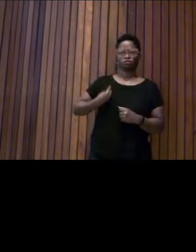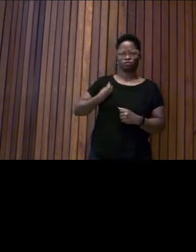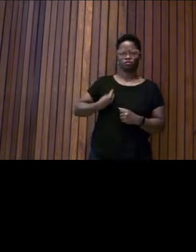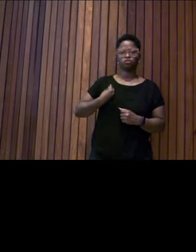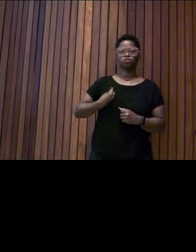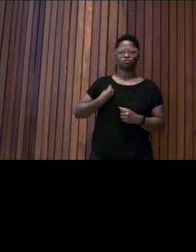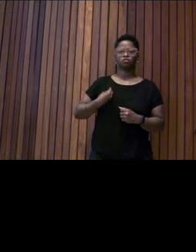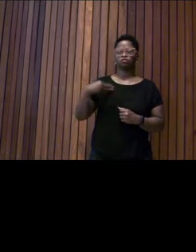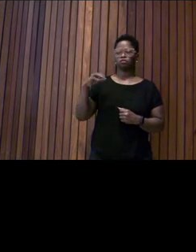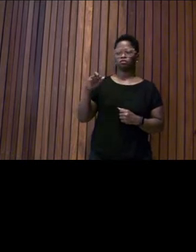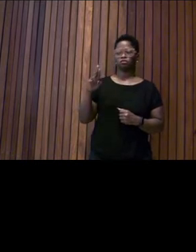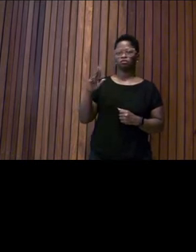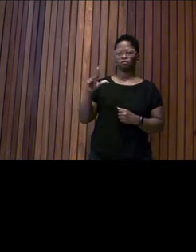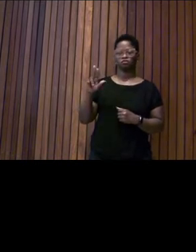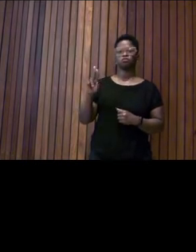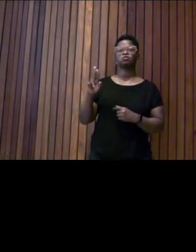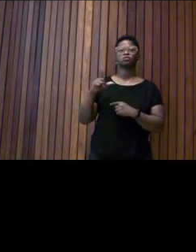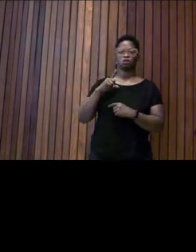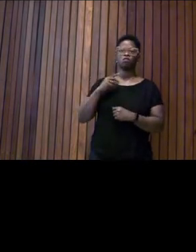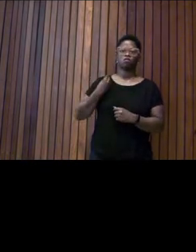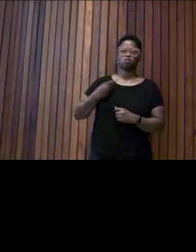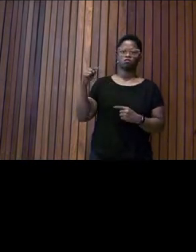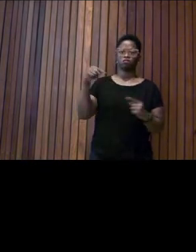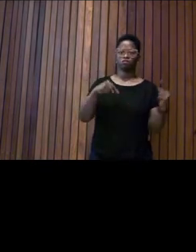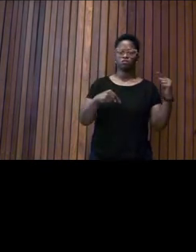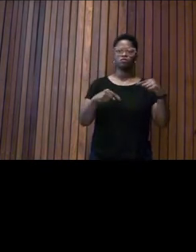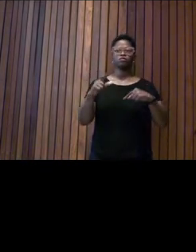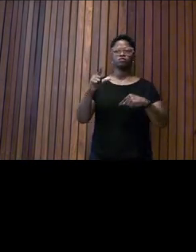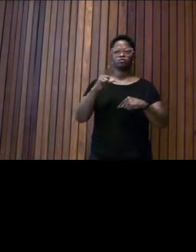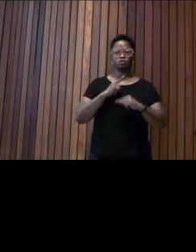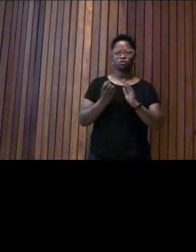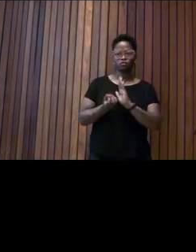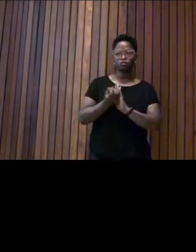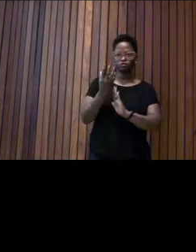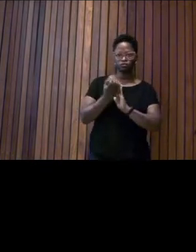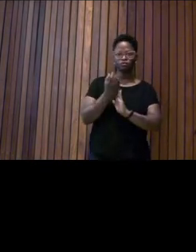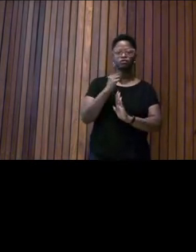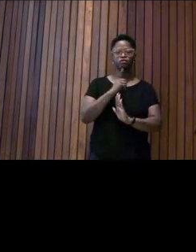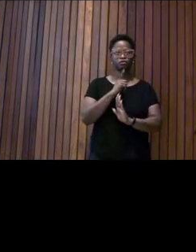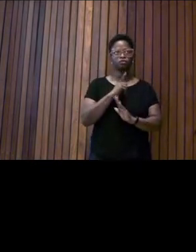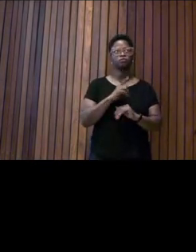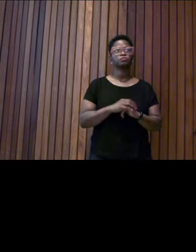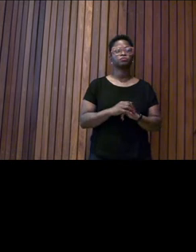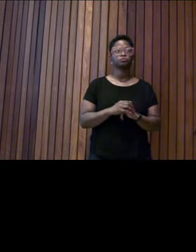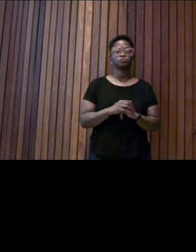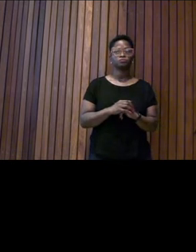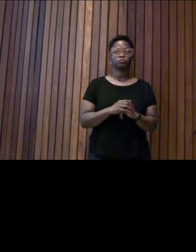Malu tinha me dito que parece que eles iam estar aqui, né, pela produção,